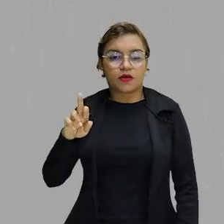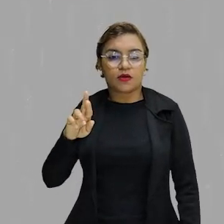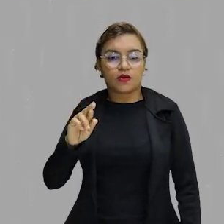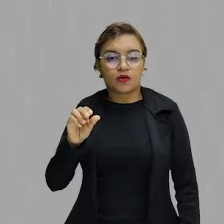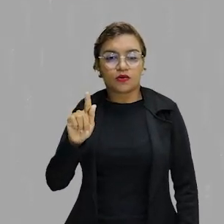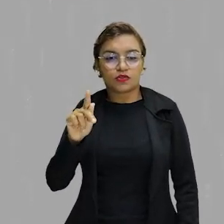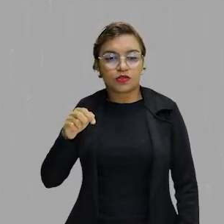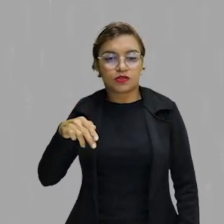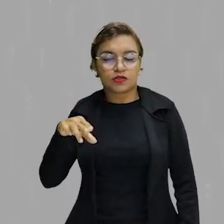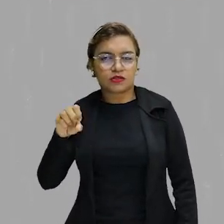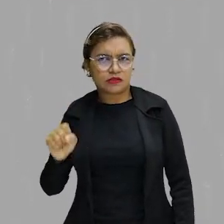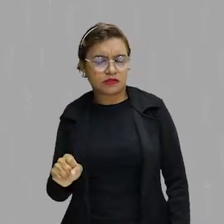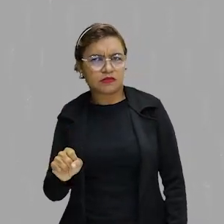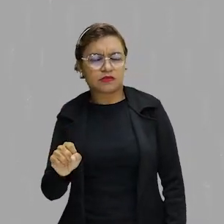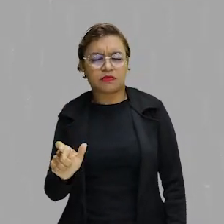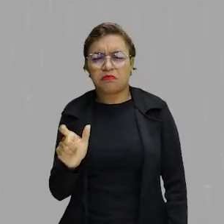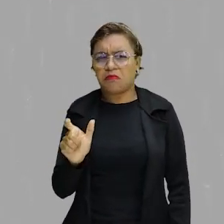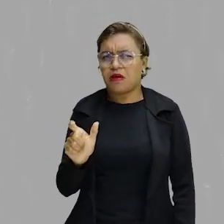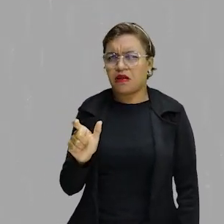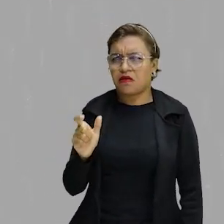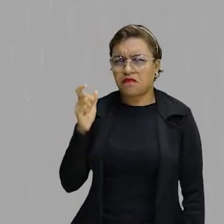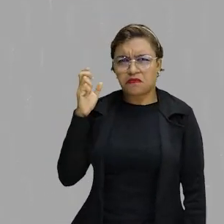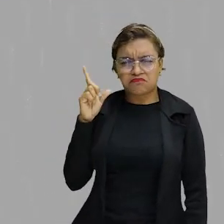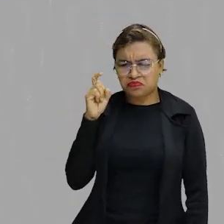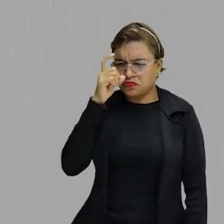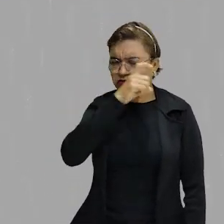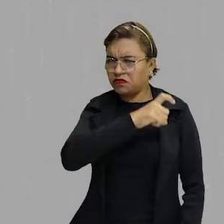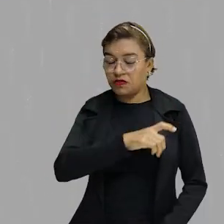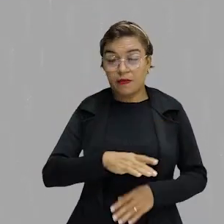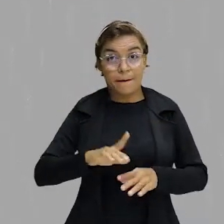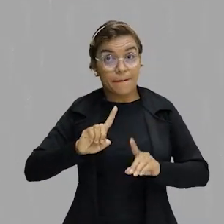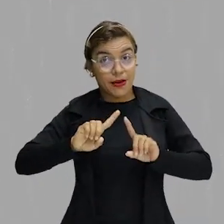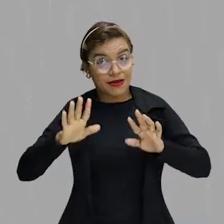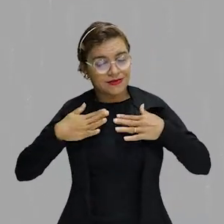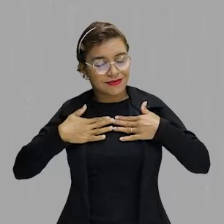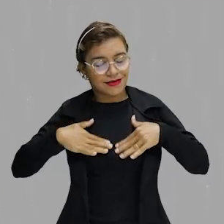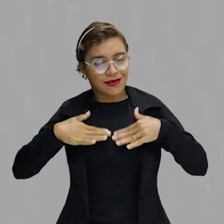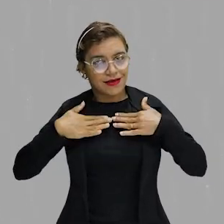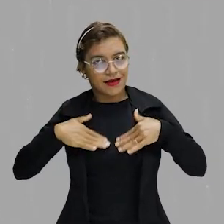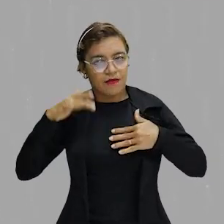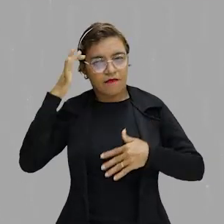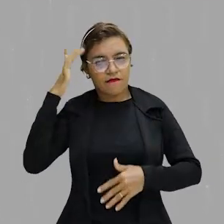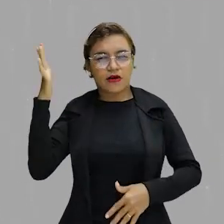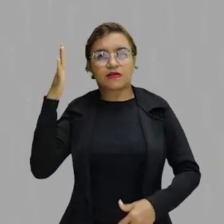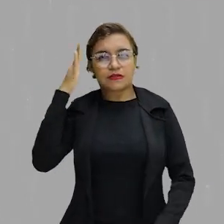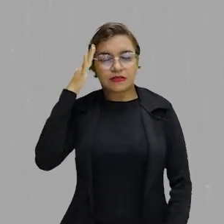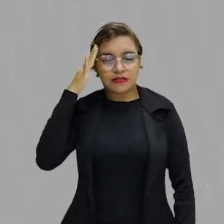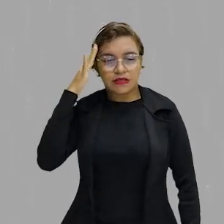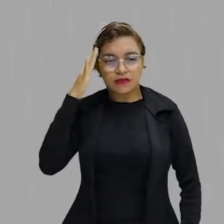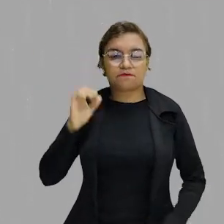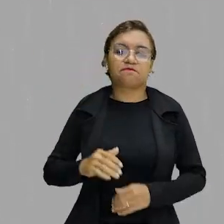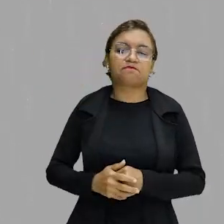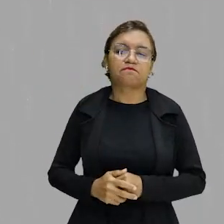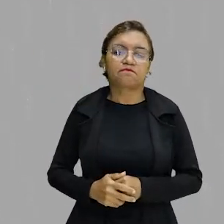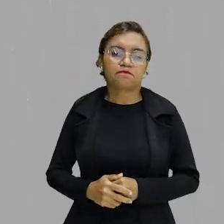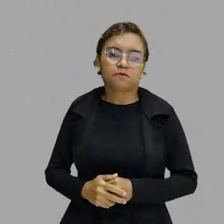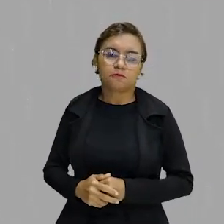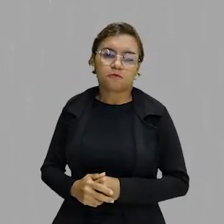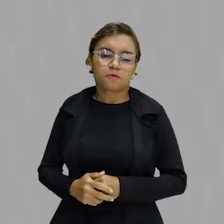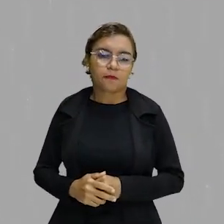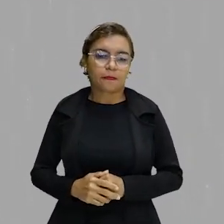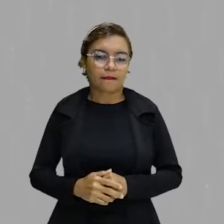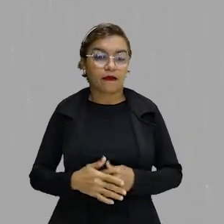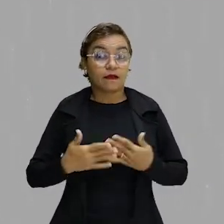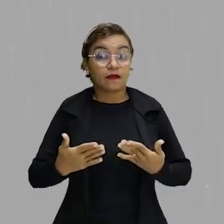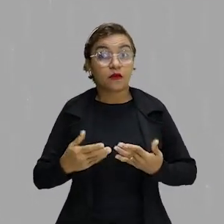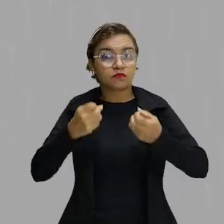orogênese. Marcos, nomes complicados. Fica tranquilo que é bem fácil de entender, beleza? Então, vamos evoluir. Como a gente